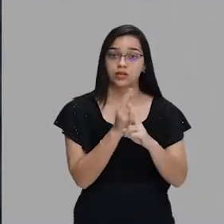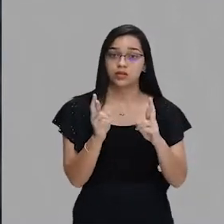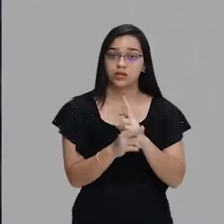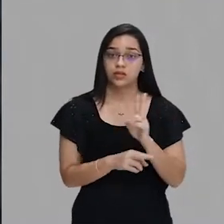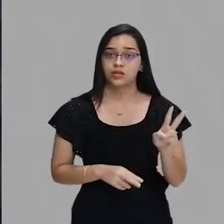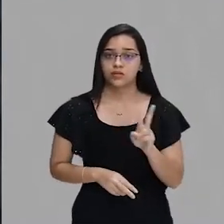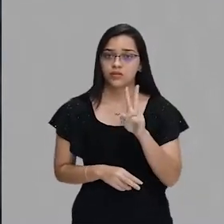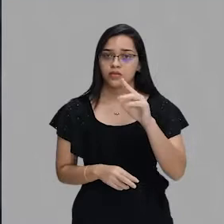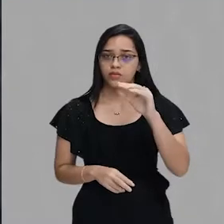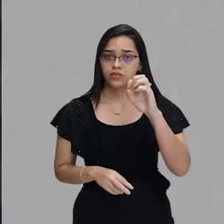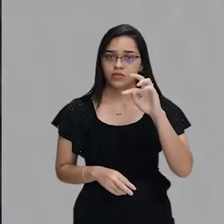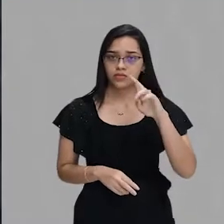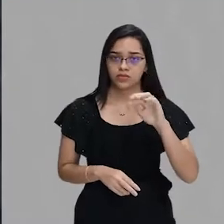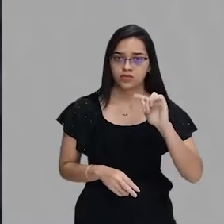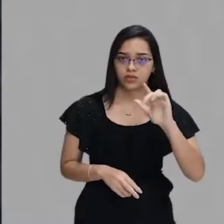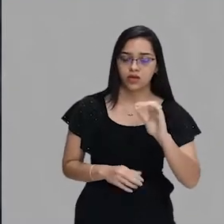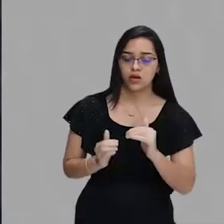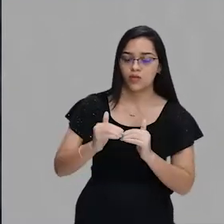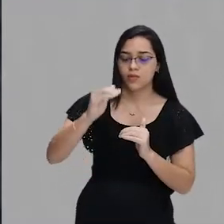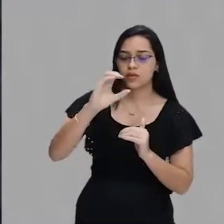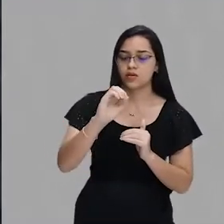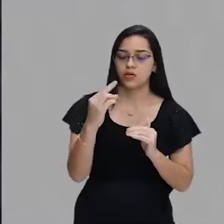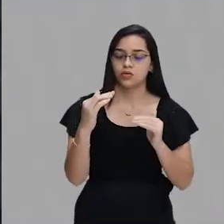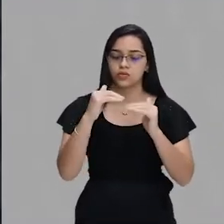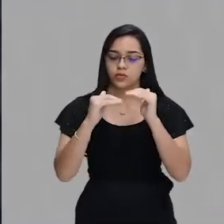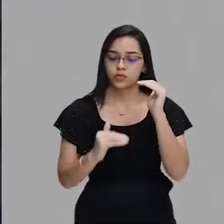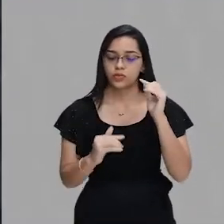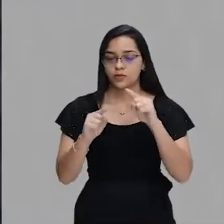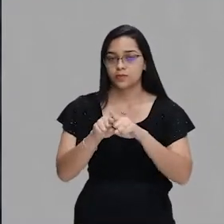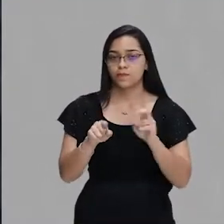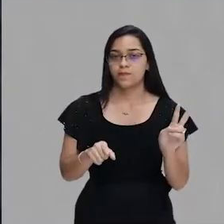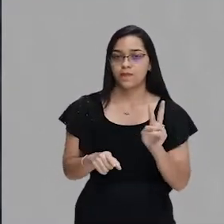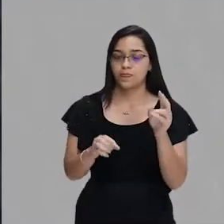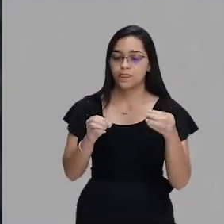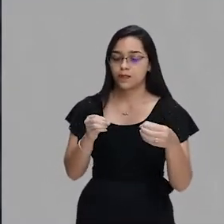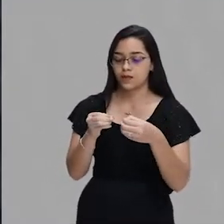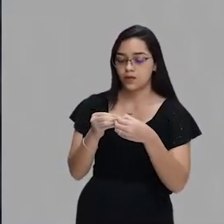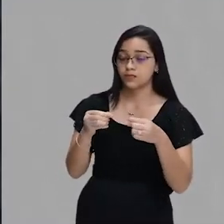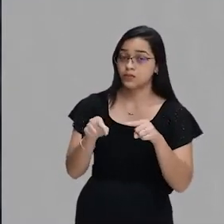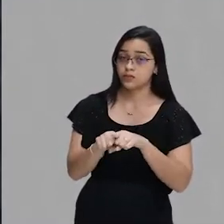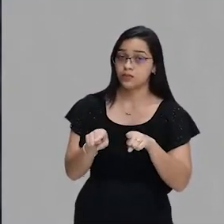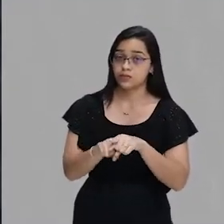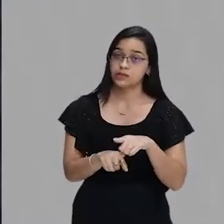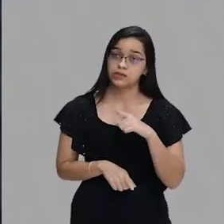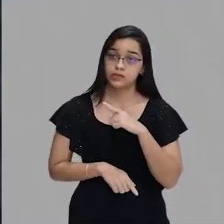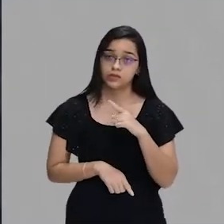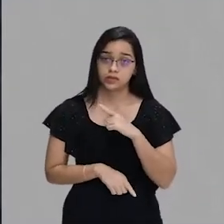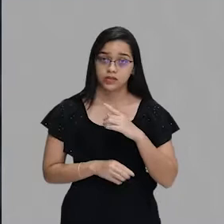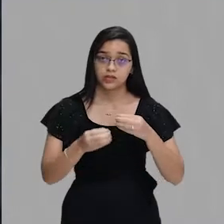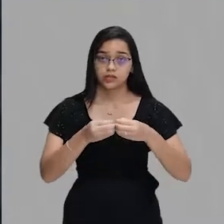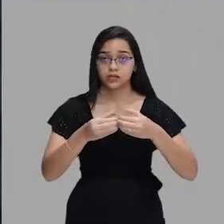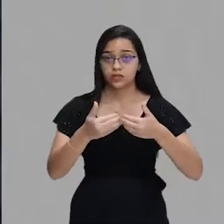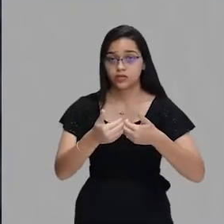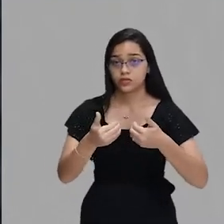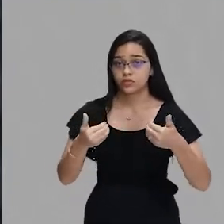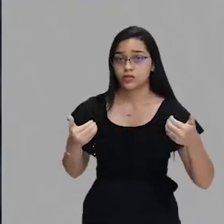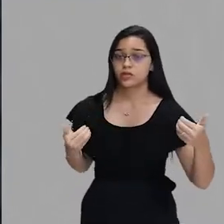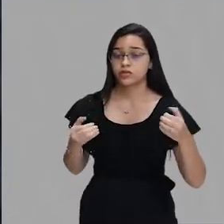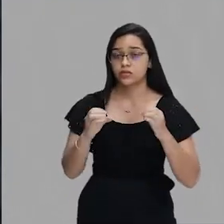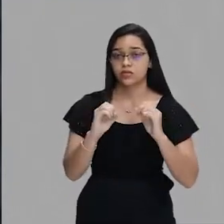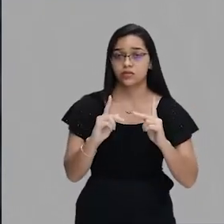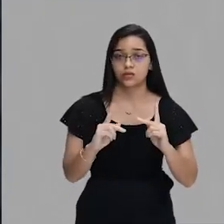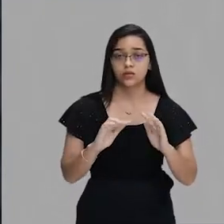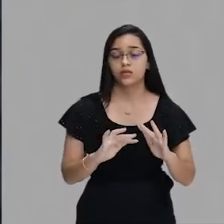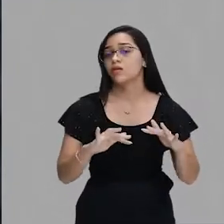valor central aumenta ou diminui, se são valores próximos um dos outros ou são valores que estão distantes um do outro. Tá?